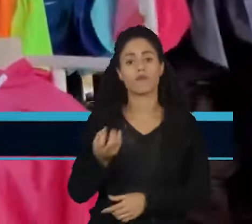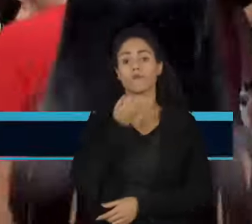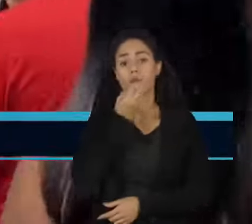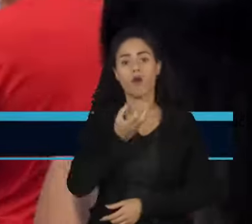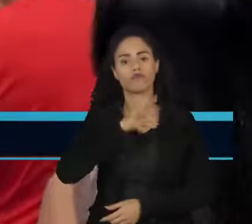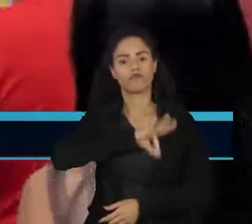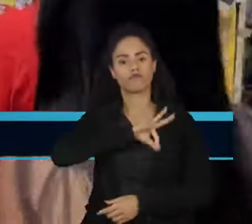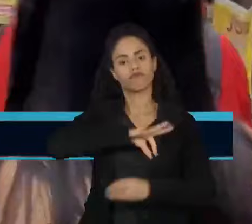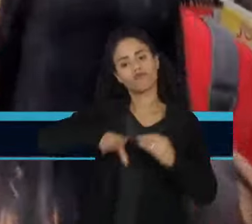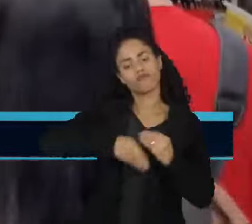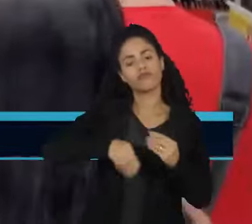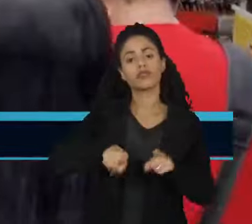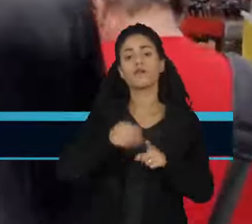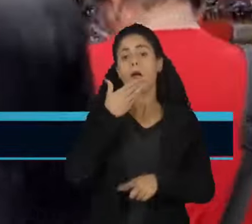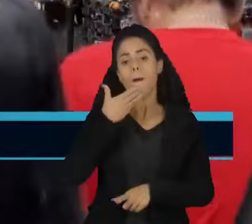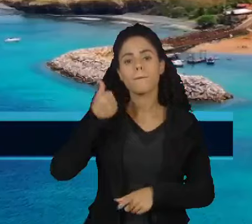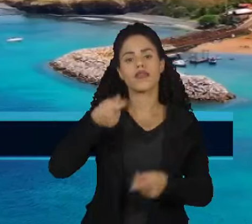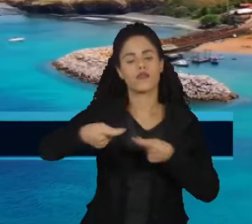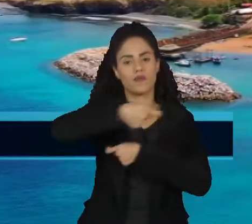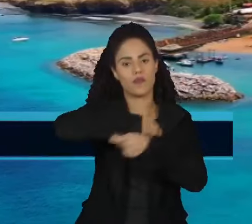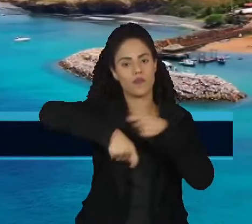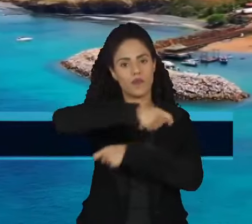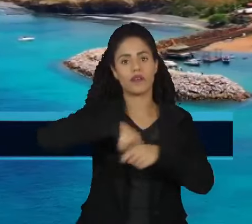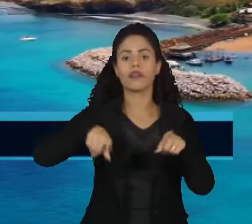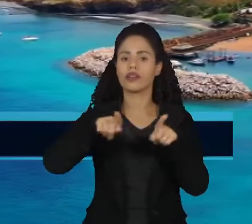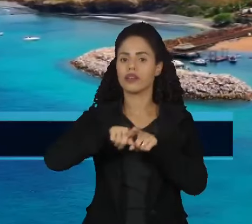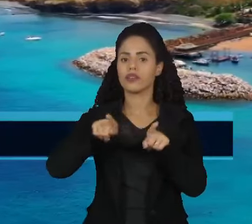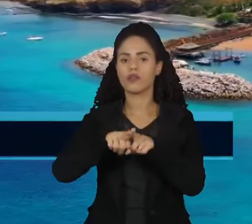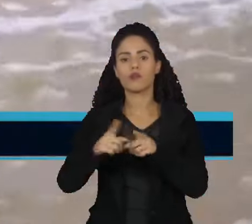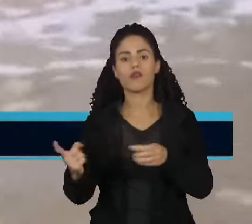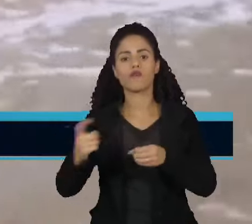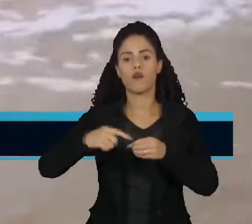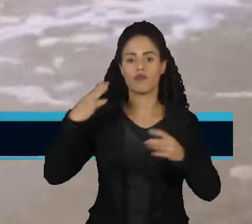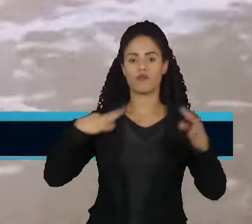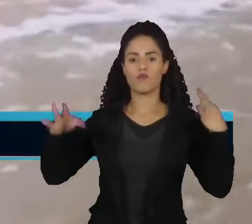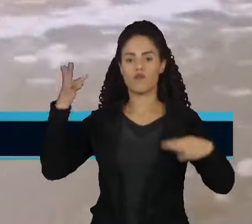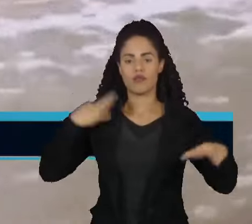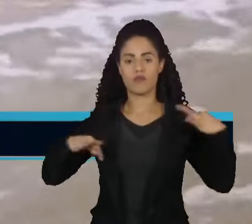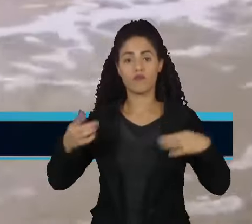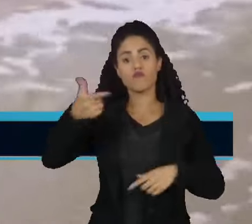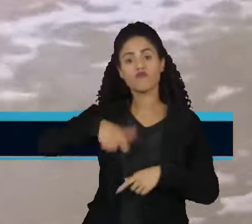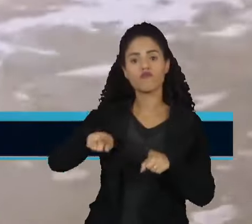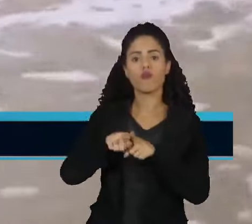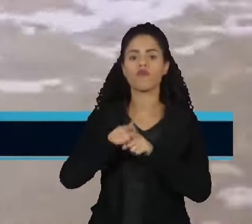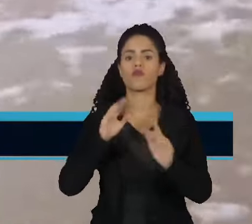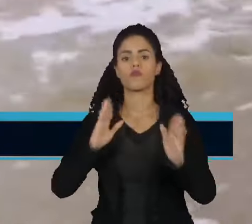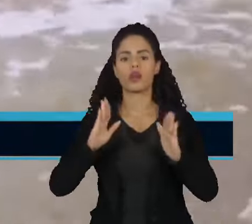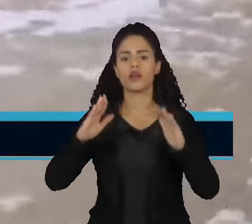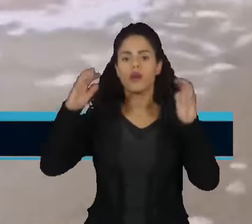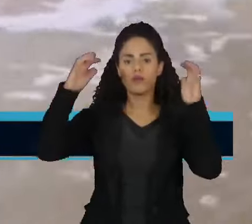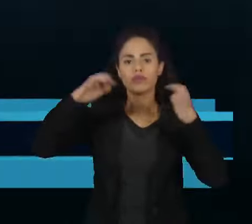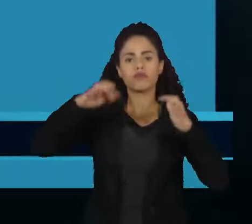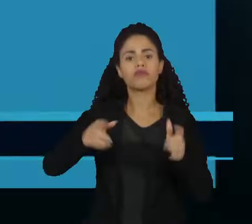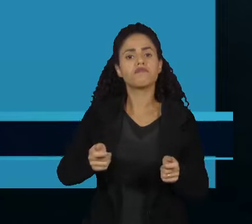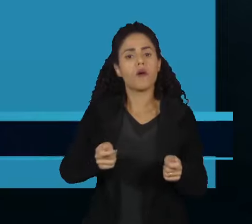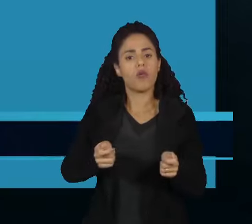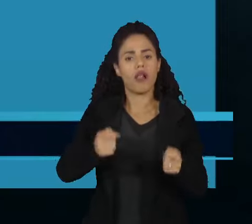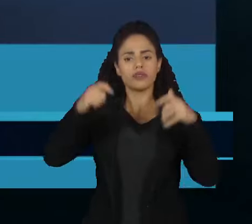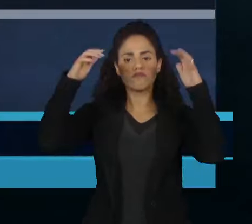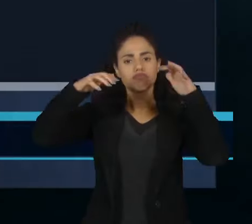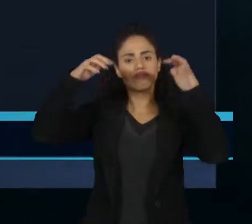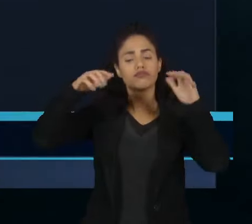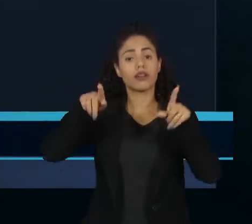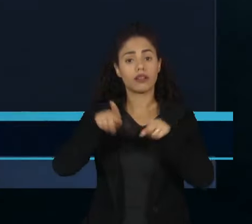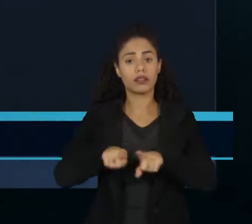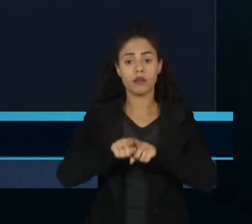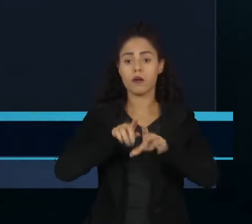salário mínimo, da melhora na economia, da retomada do turismo e de um período com chuvas mais regulares. Os estados